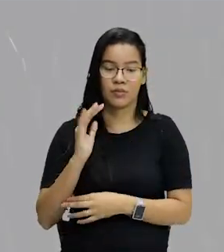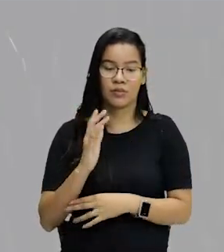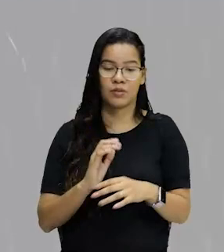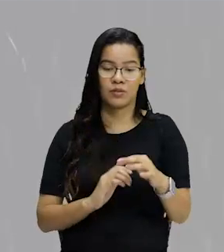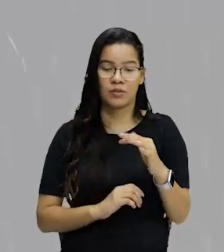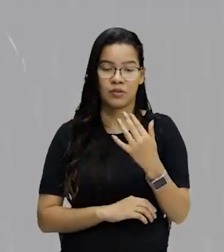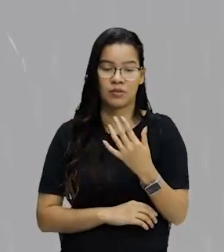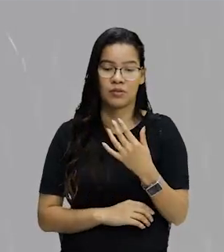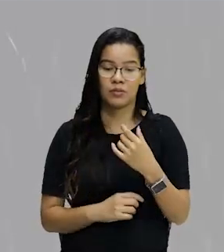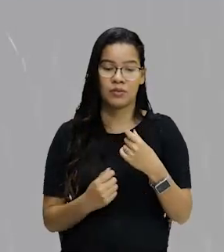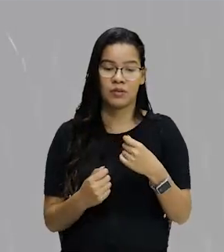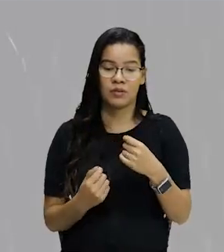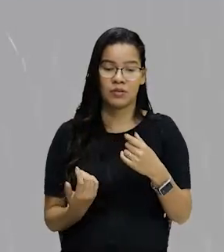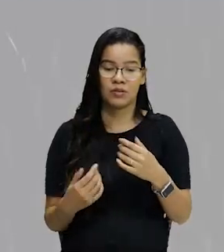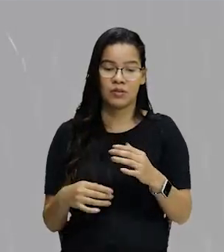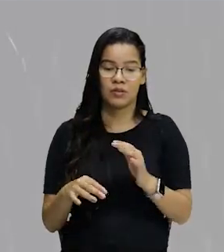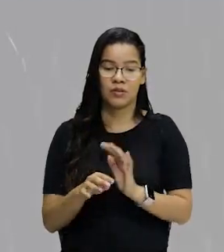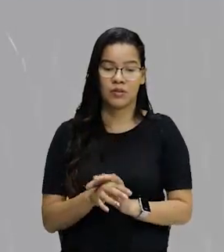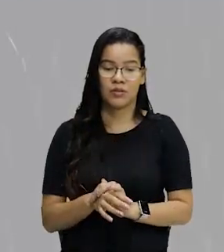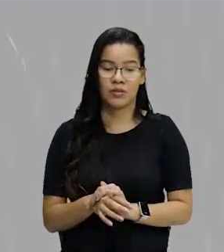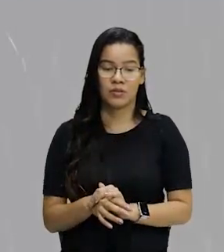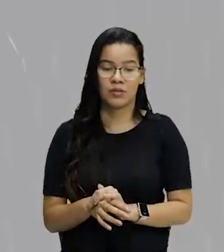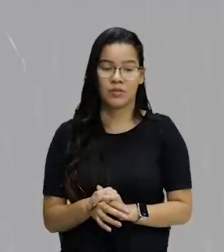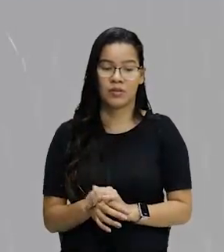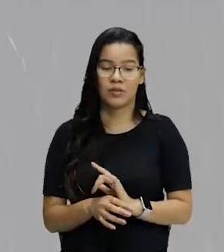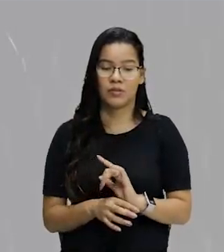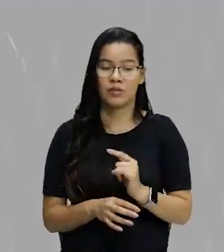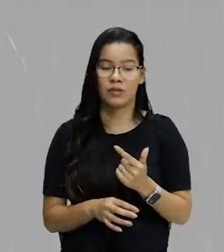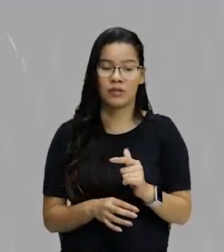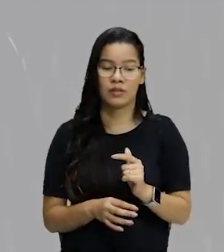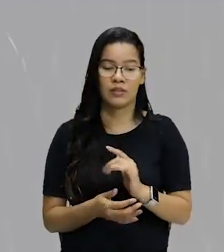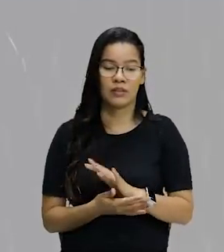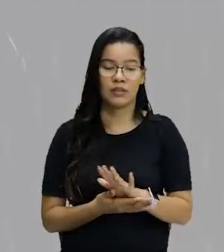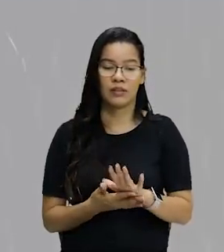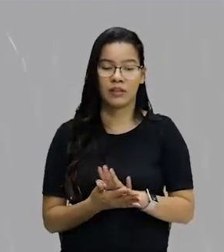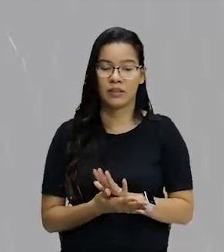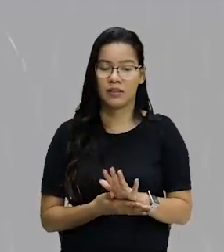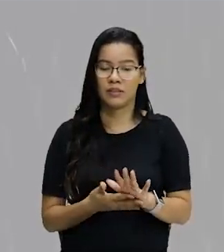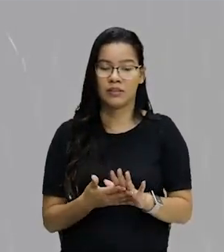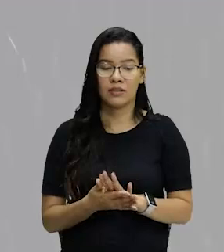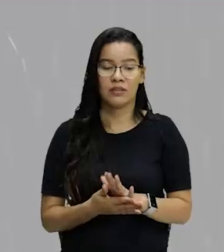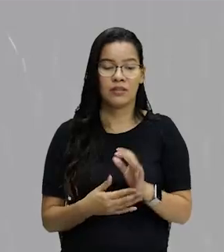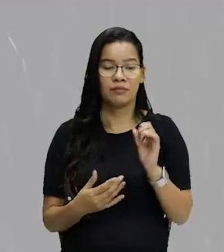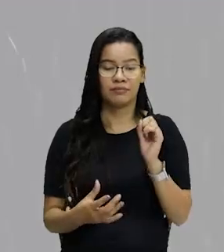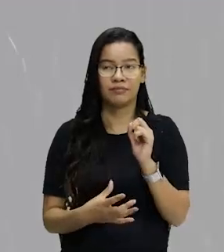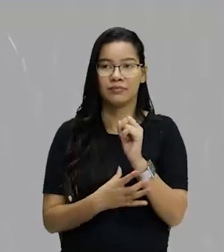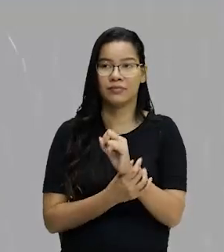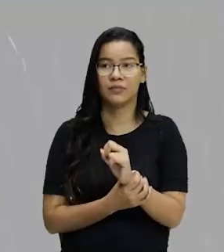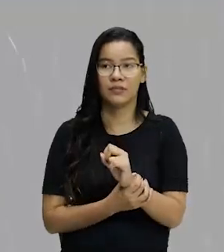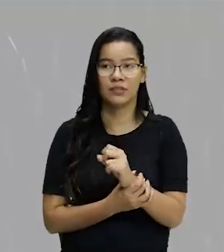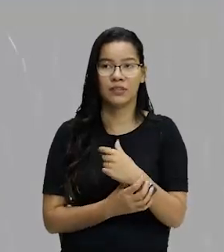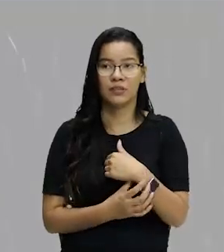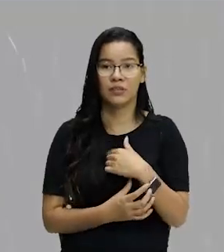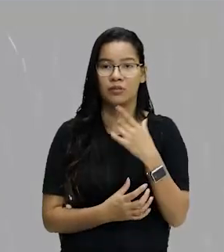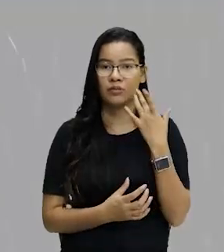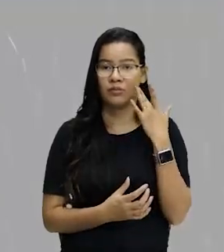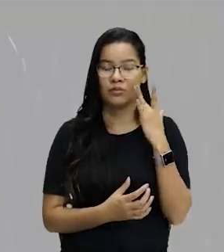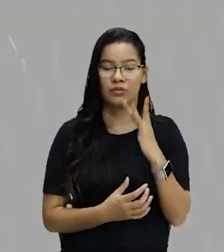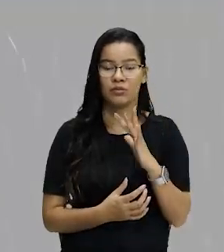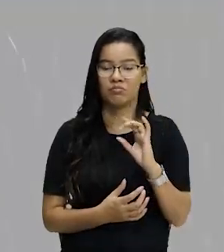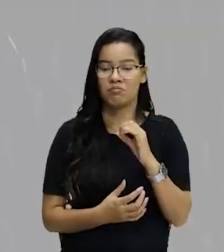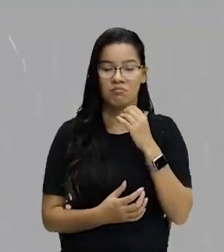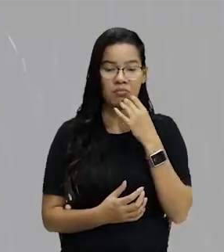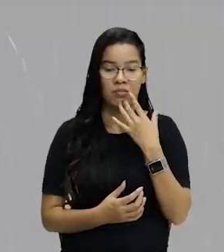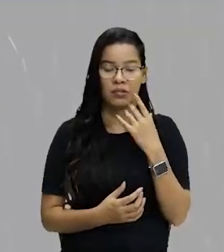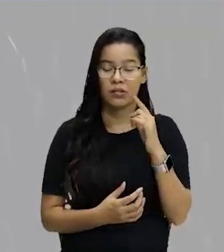que chegar ao cume daquela montanha, sem nenhum equipamento de segurança. Eu não sou a favor desse tipo